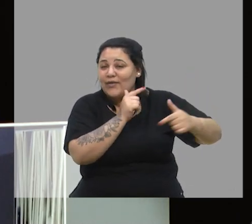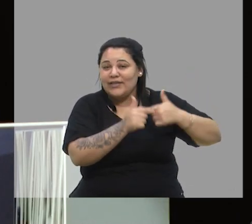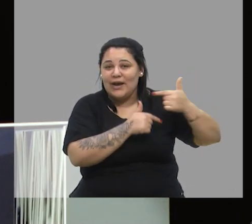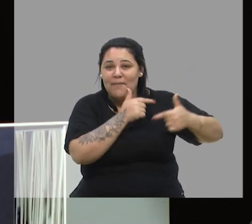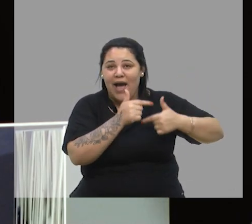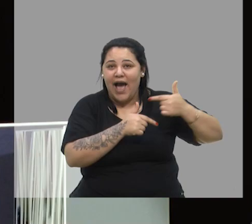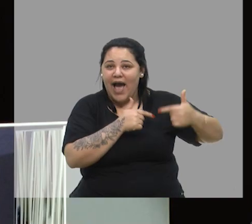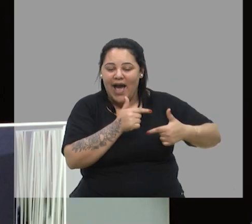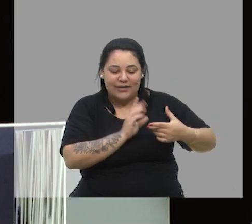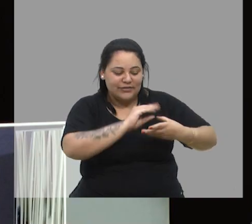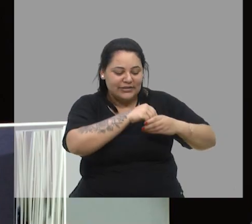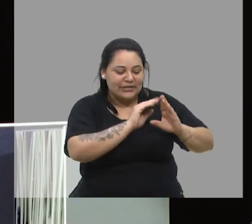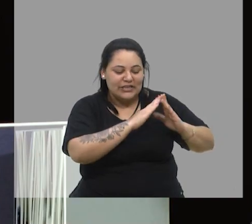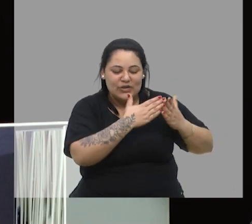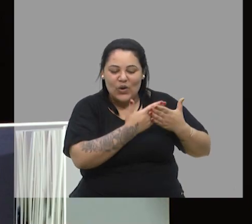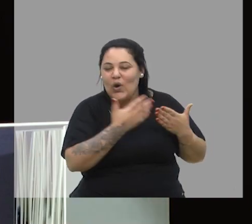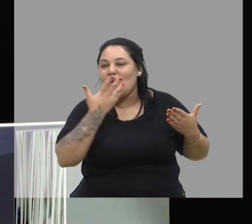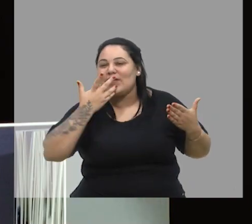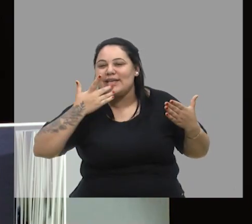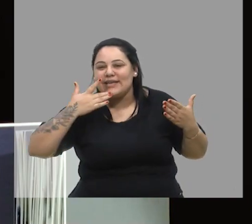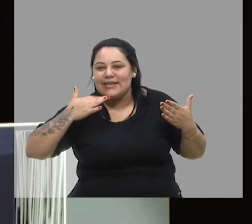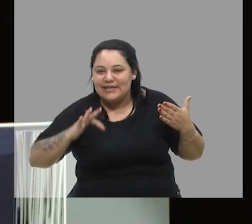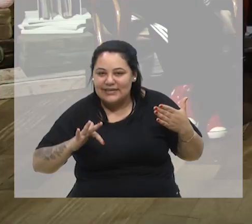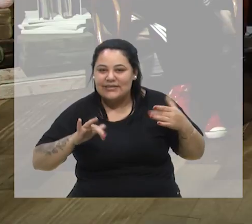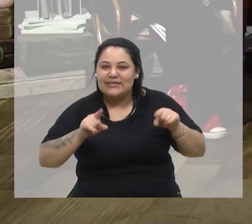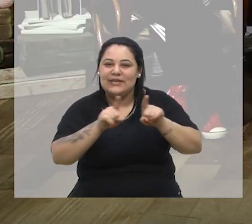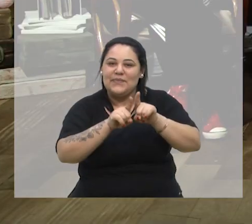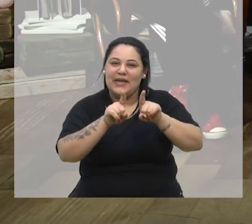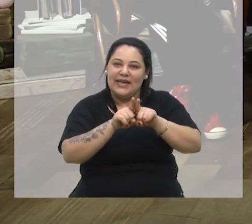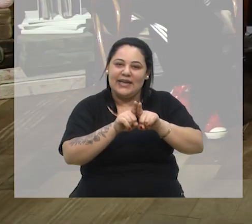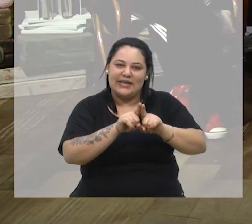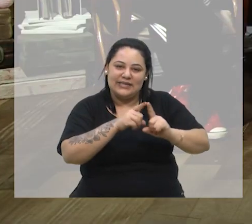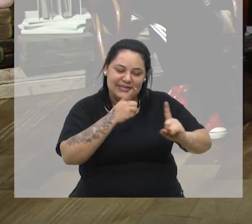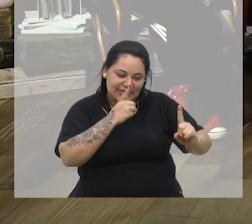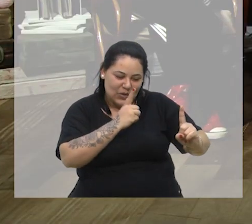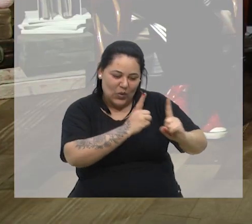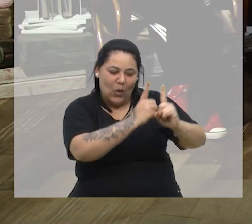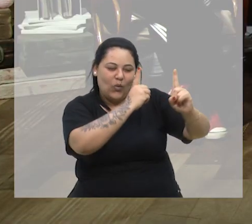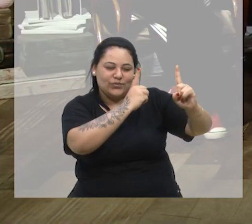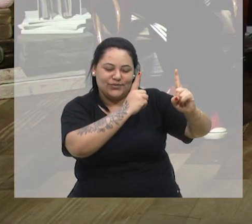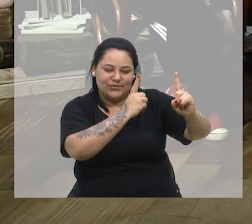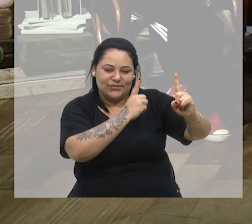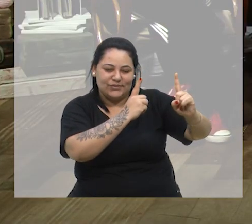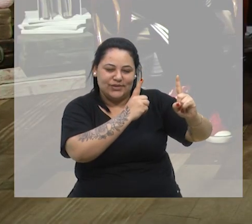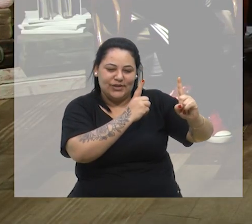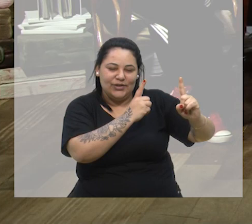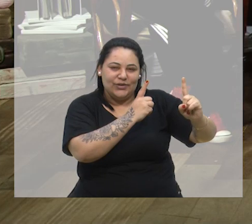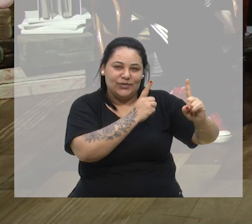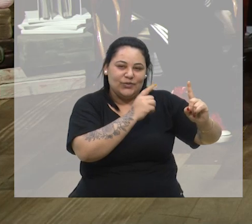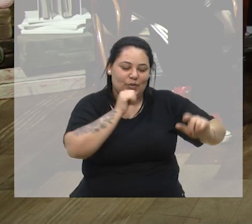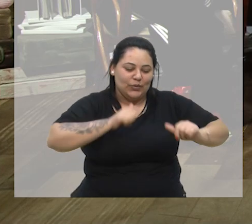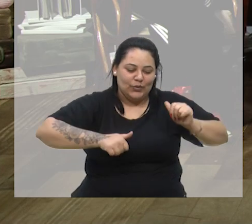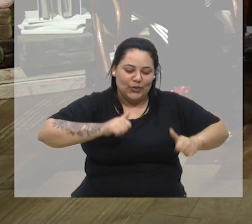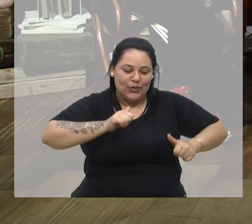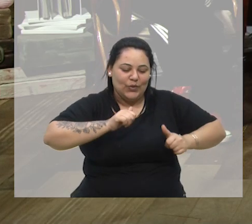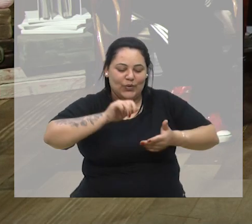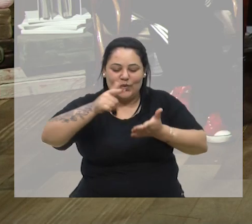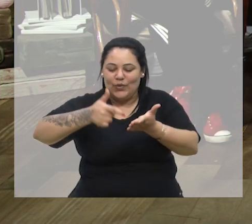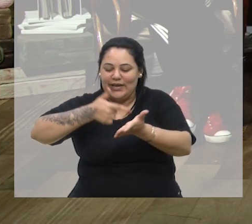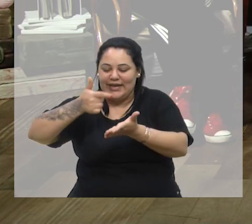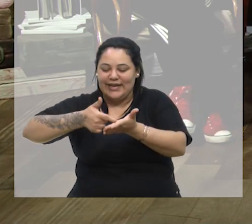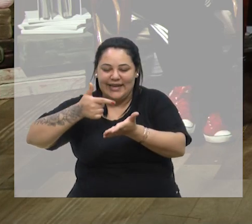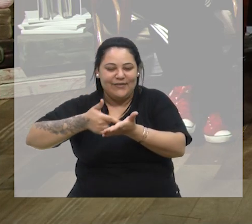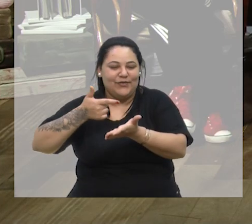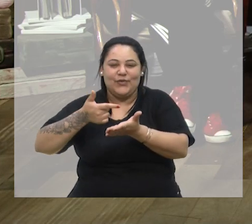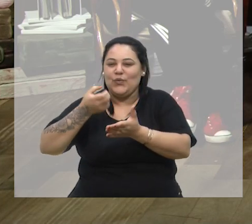justamente aquilo que a gente trabalha, né? O chão da escola, com as crianças, esse encontro do